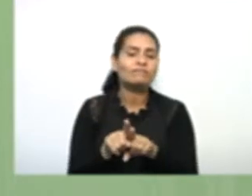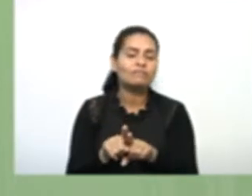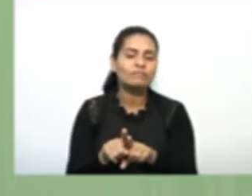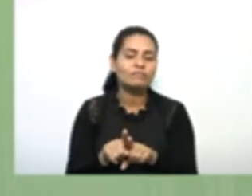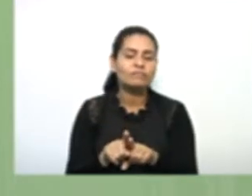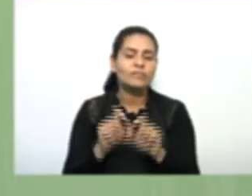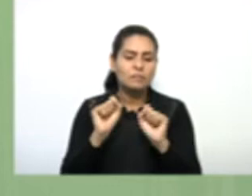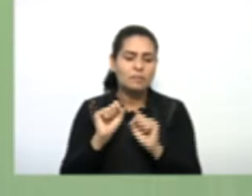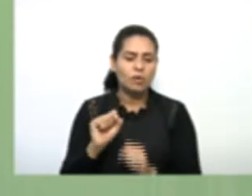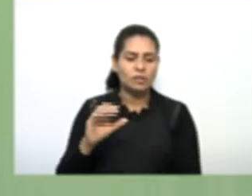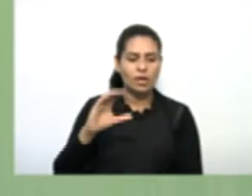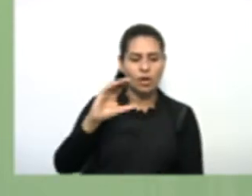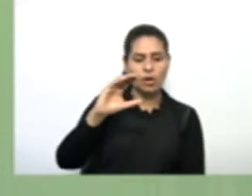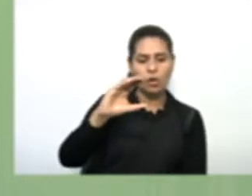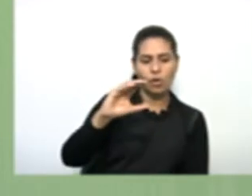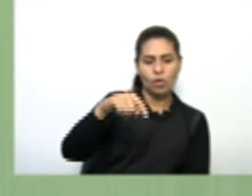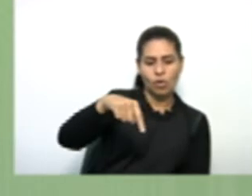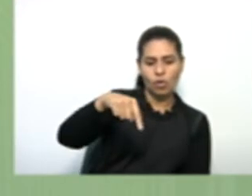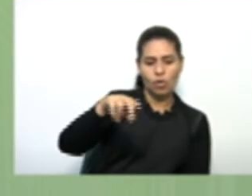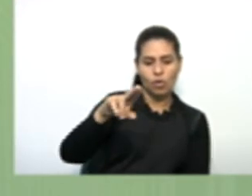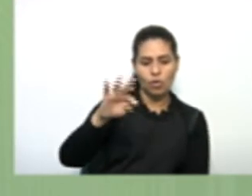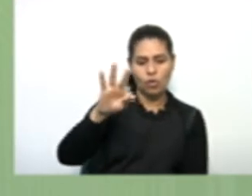de cota-parte.